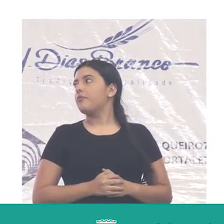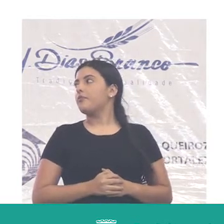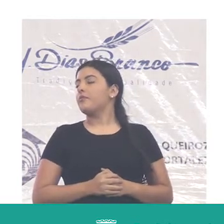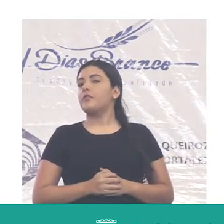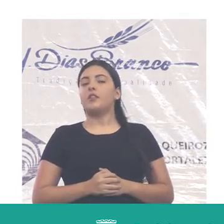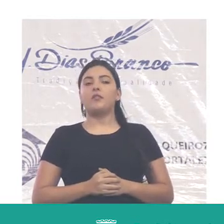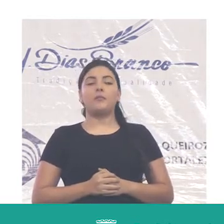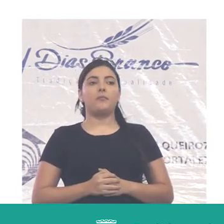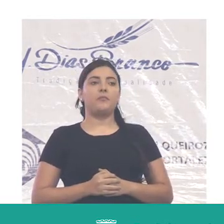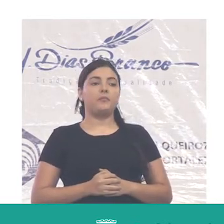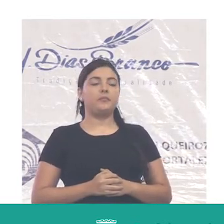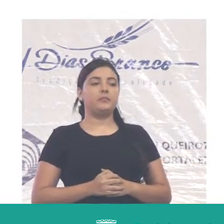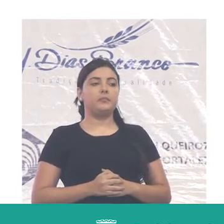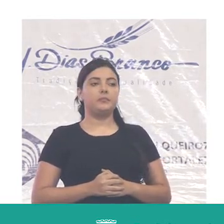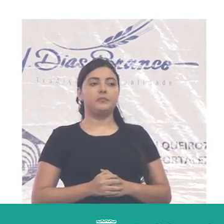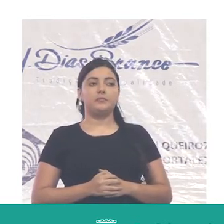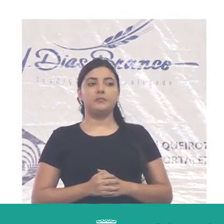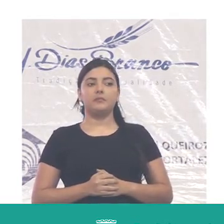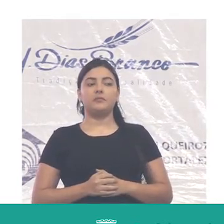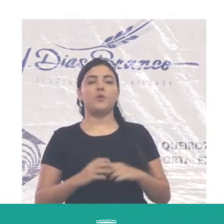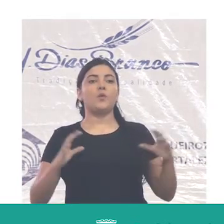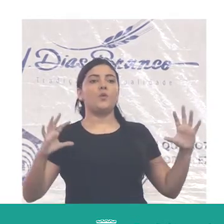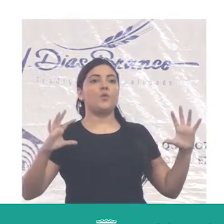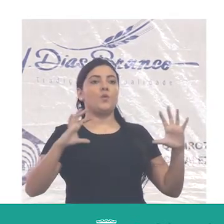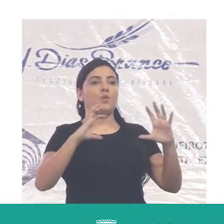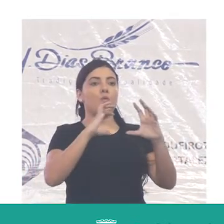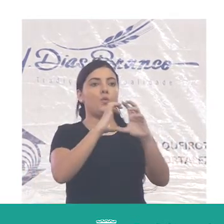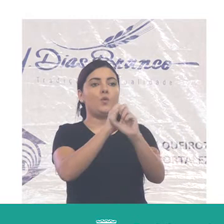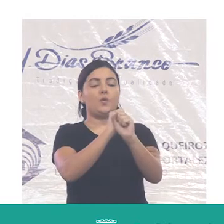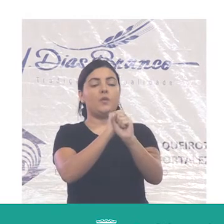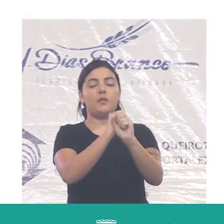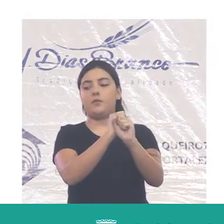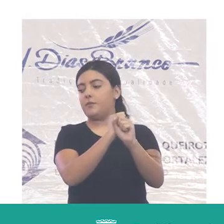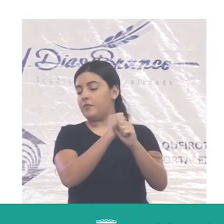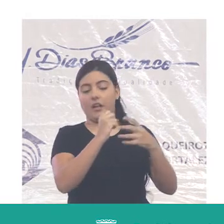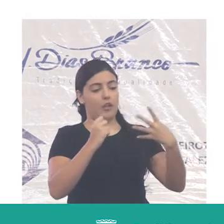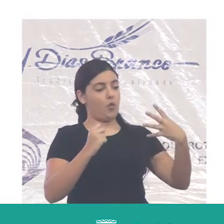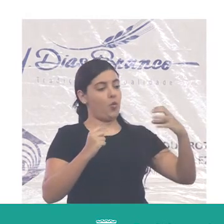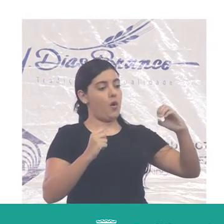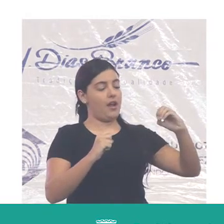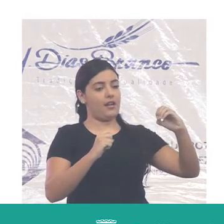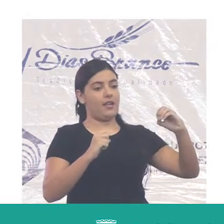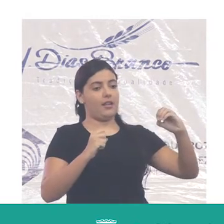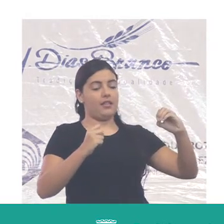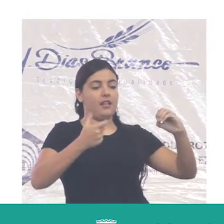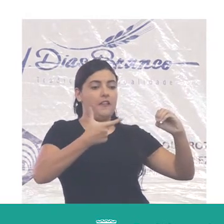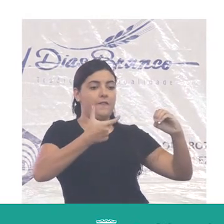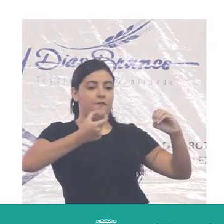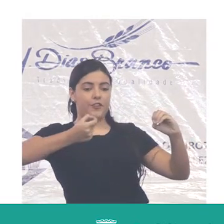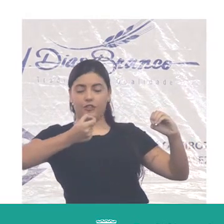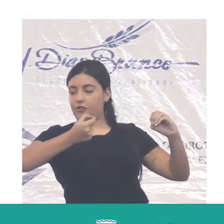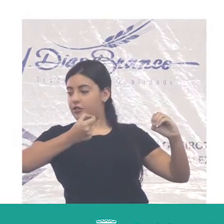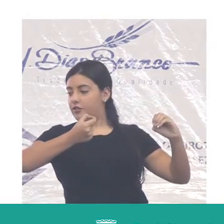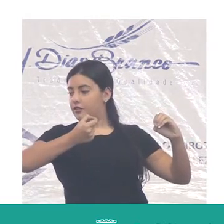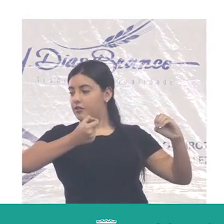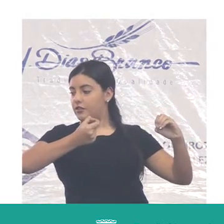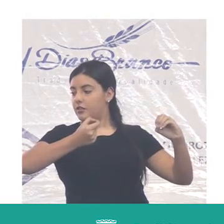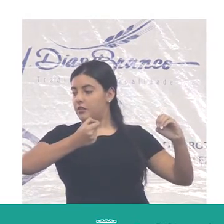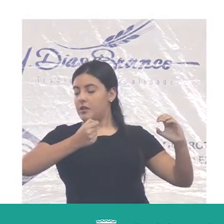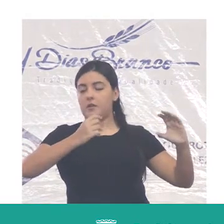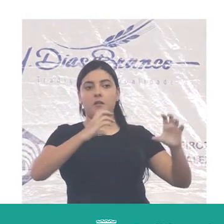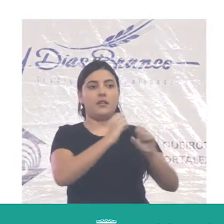só conto uma vez. Então vai ficar 2 vezes 20, 40, 2 vezes 10, 20, 40 mais